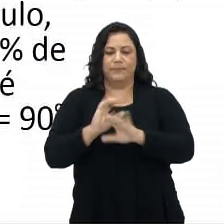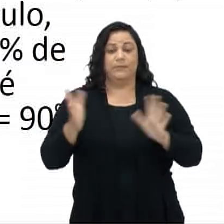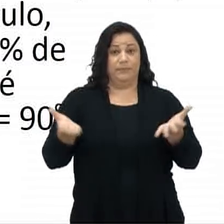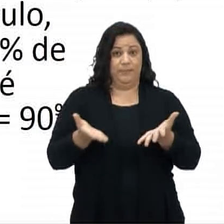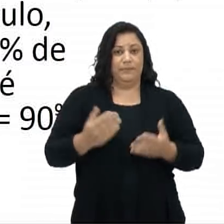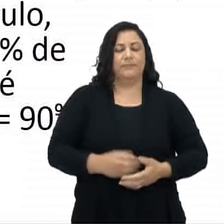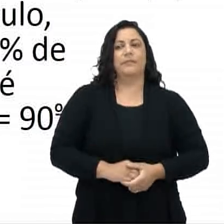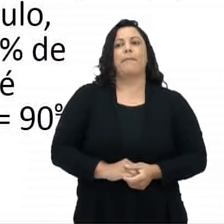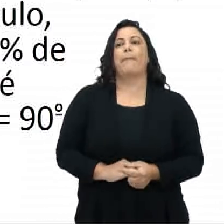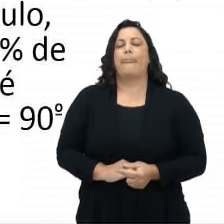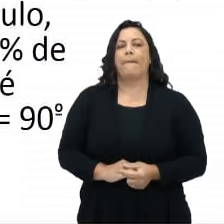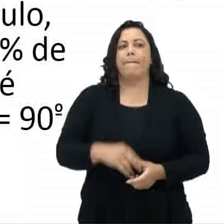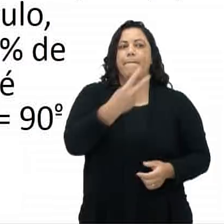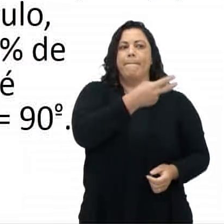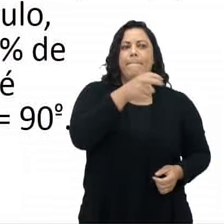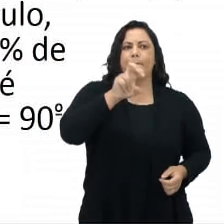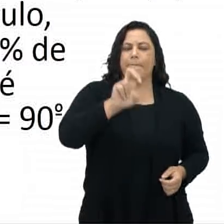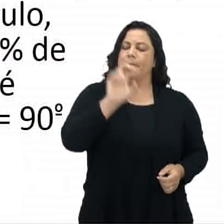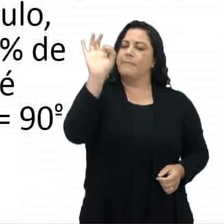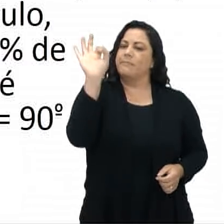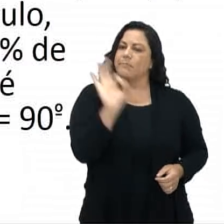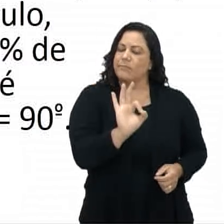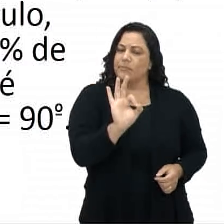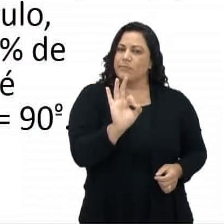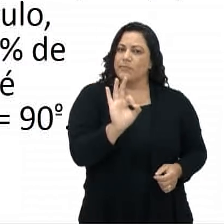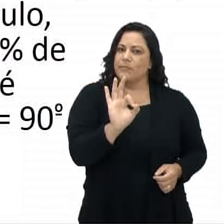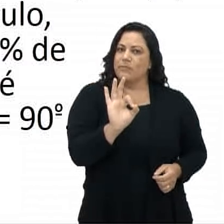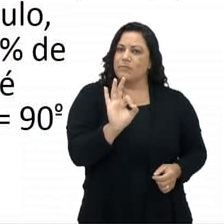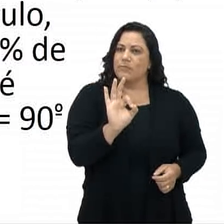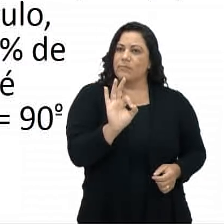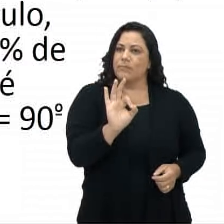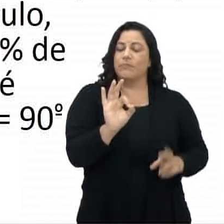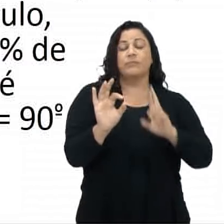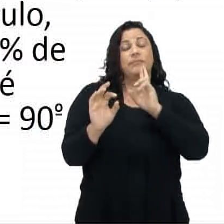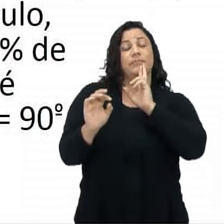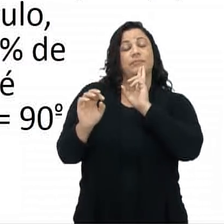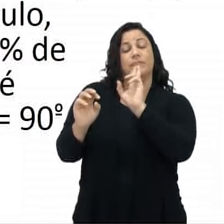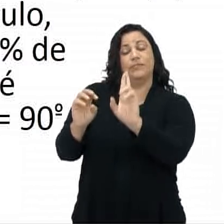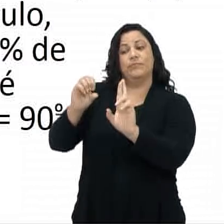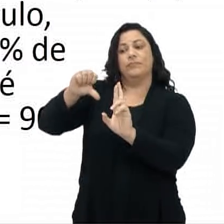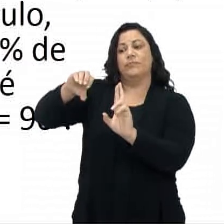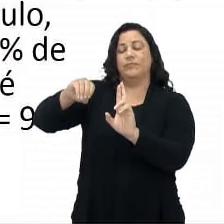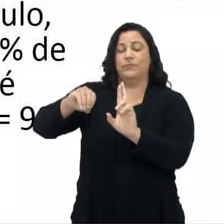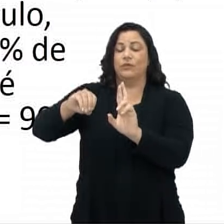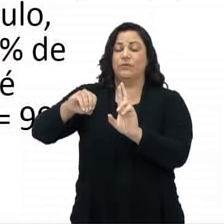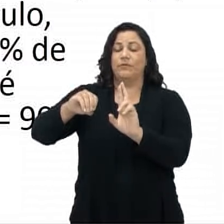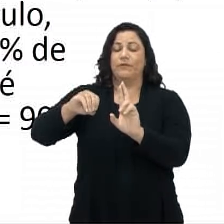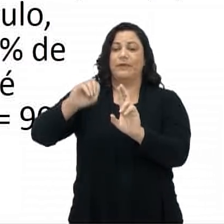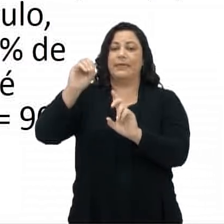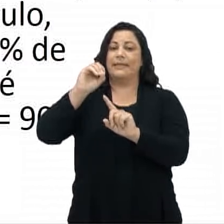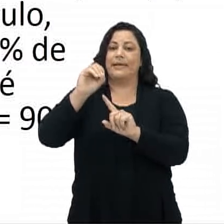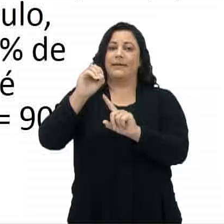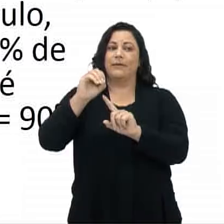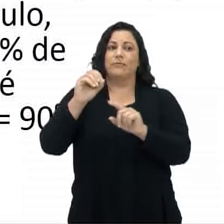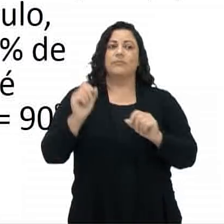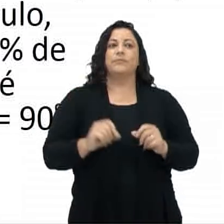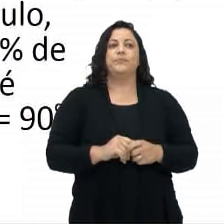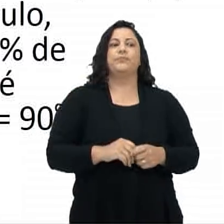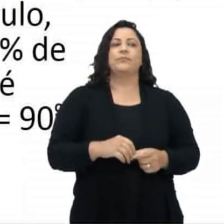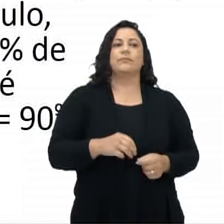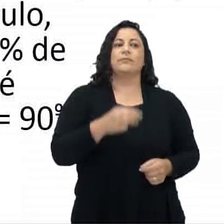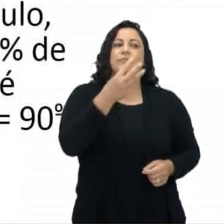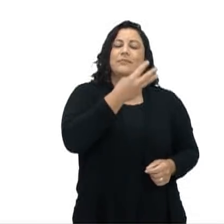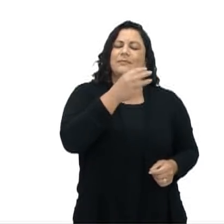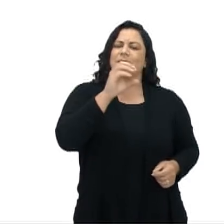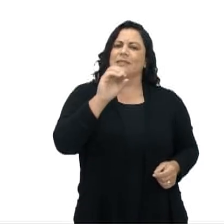25% do círculo equivale a 90 graus. 30% do círculo e 45% do círculo é o que vocês